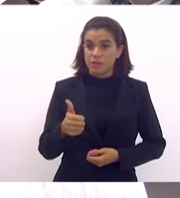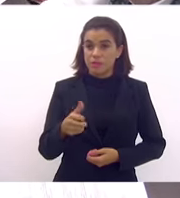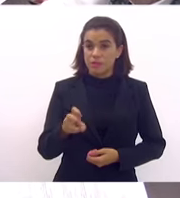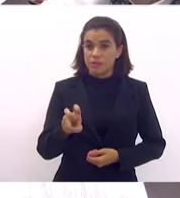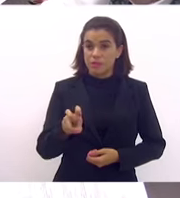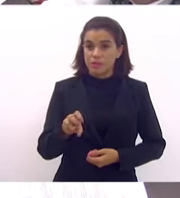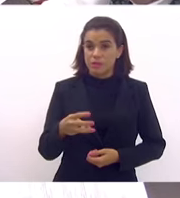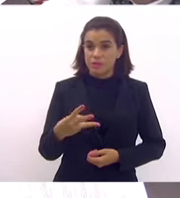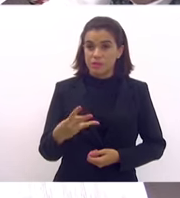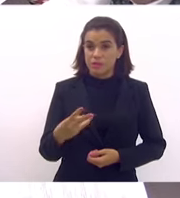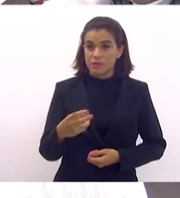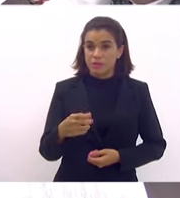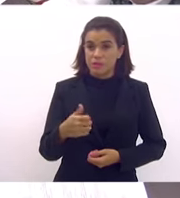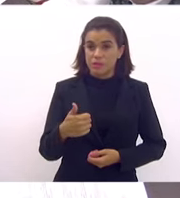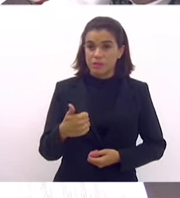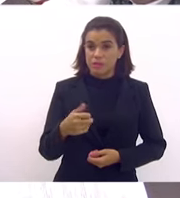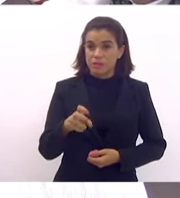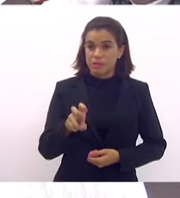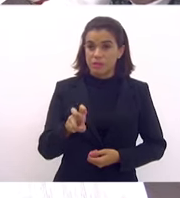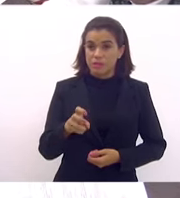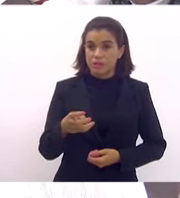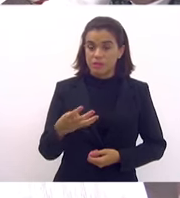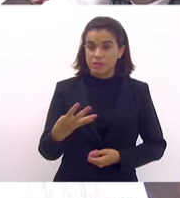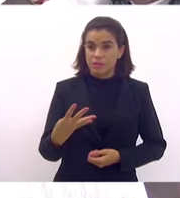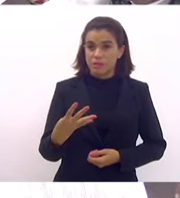153. 154,